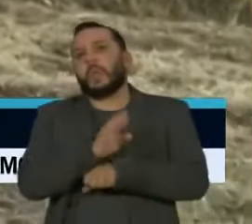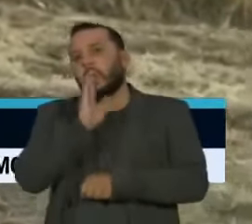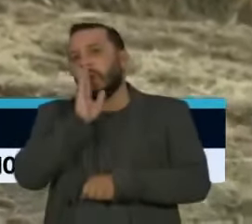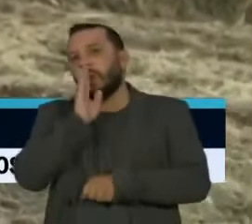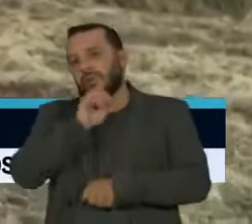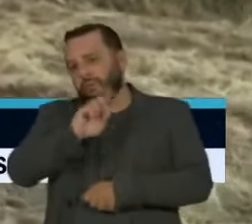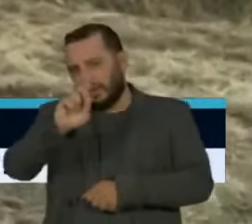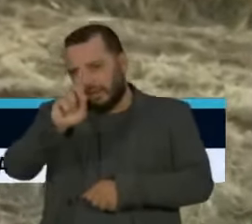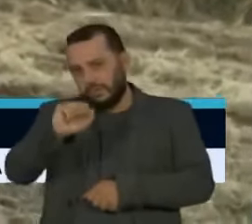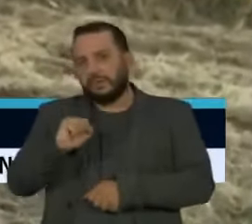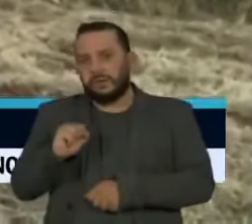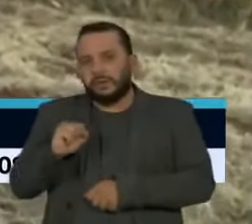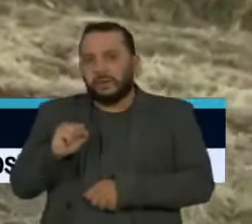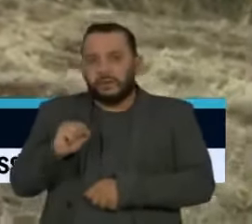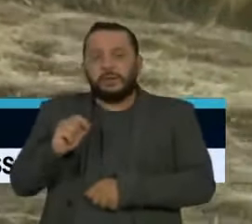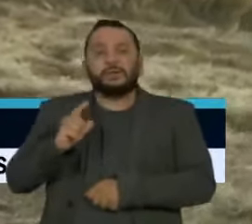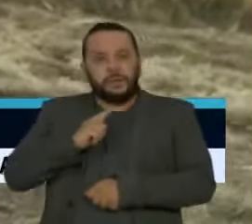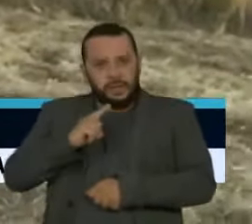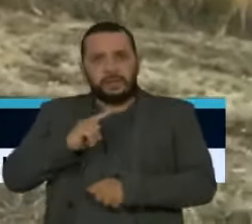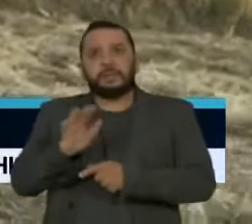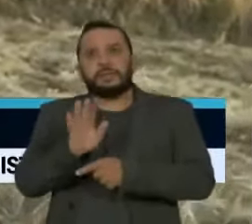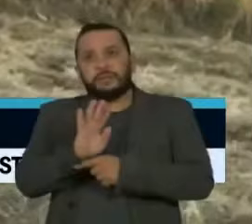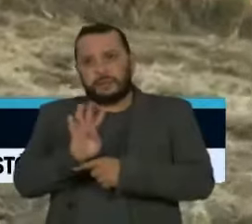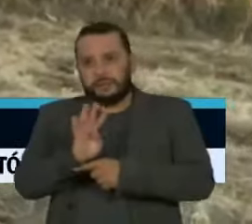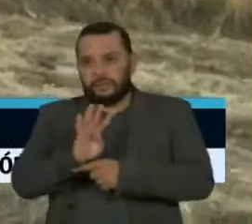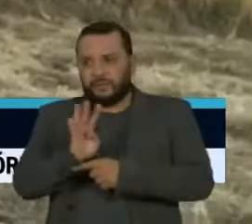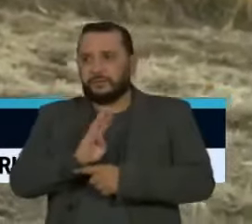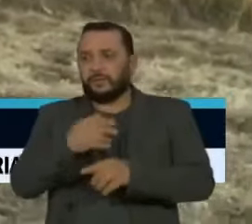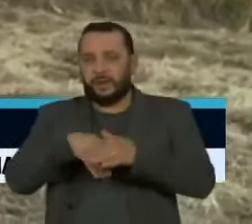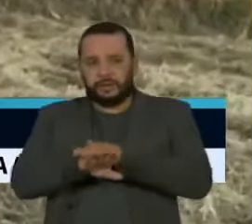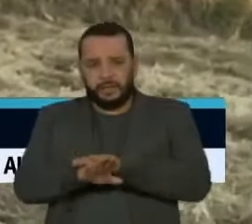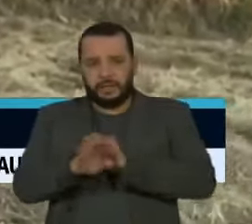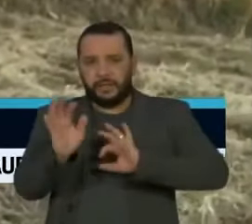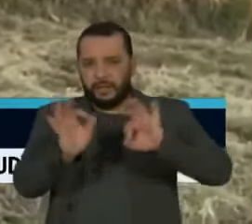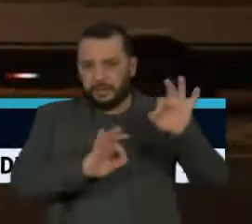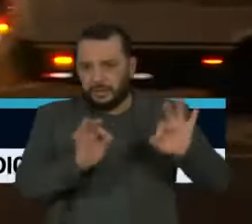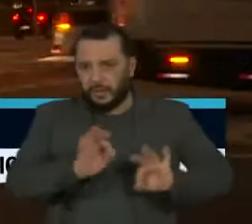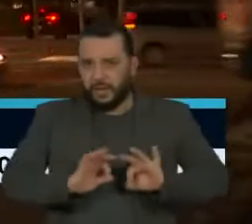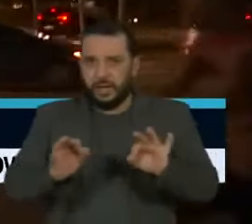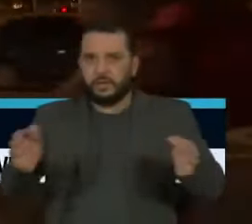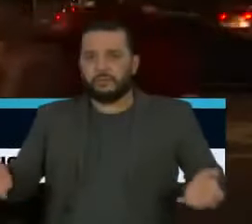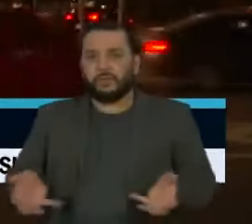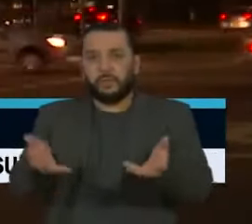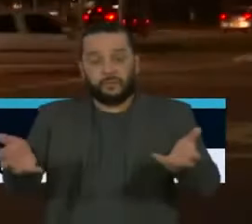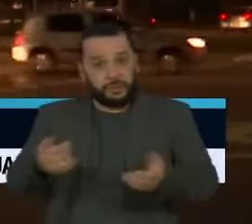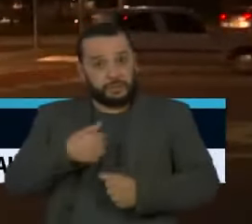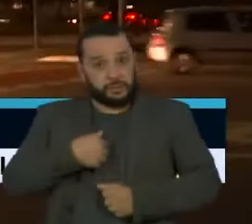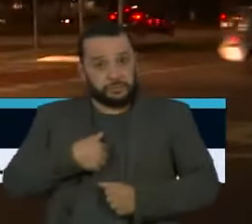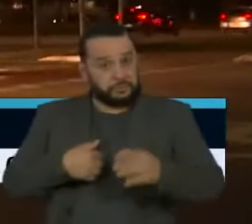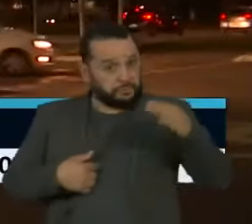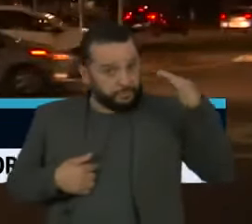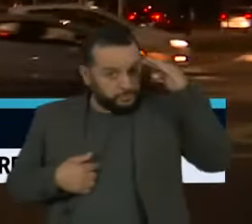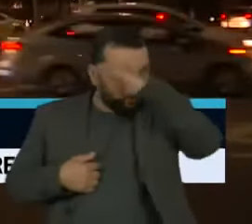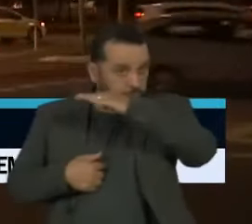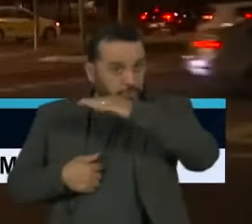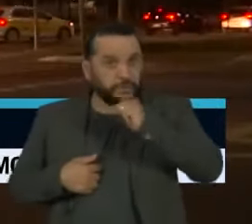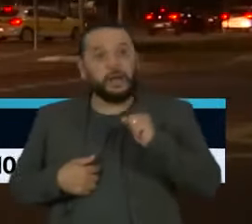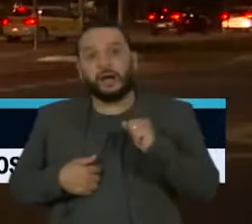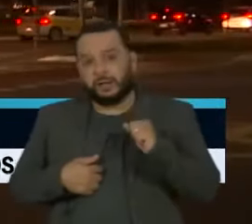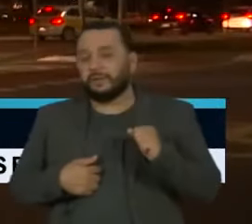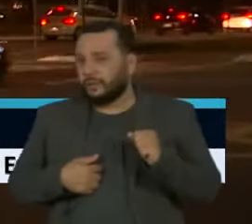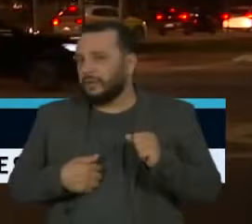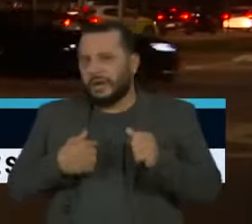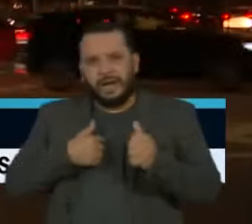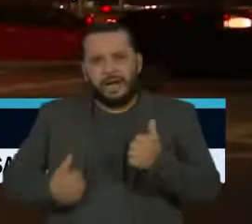É um lugar onde o cinema é guardado, restaurado e promovido. O presidente Jair Bolsonaro não é conhecido como